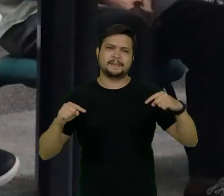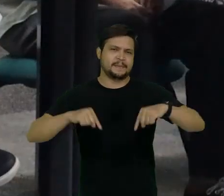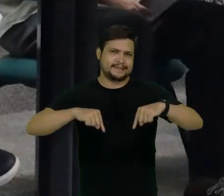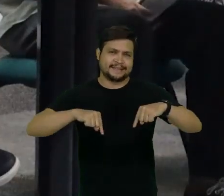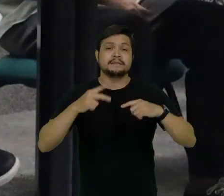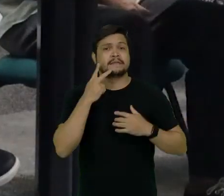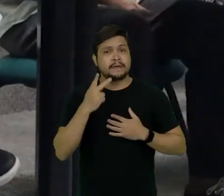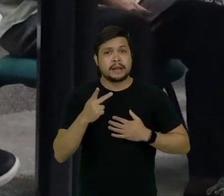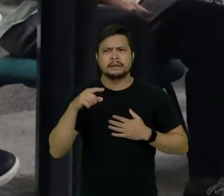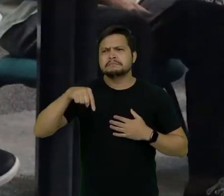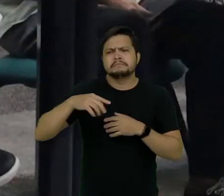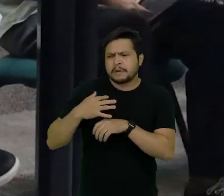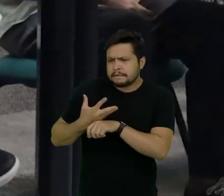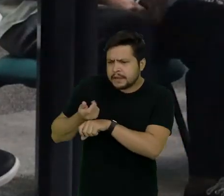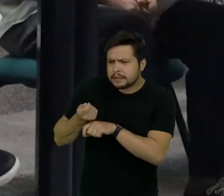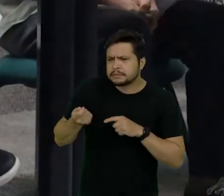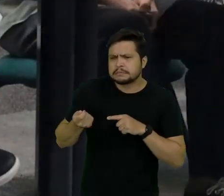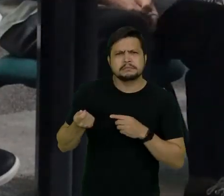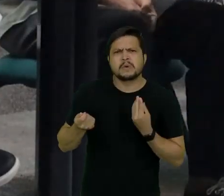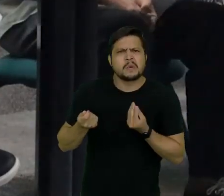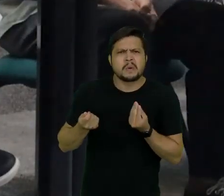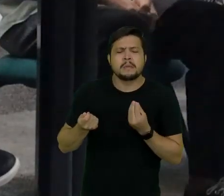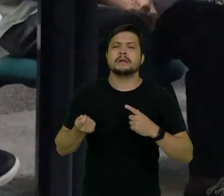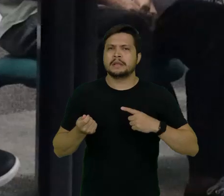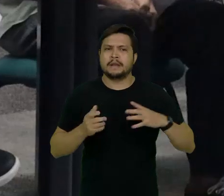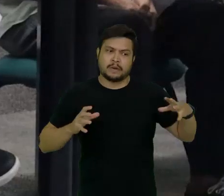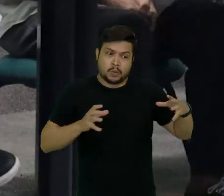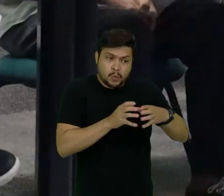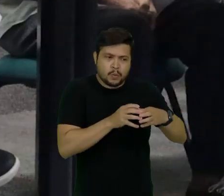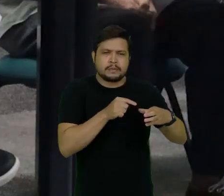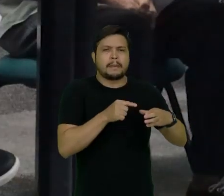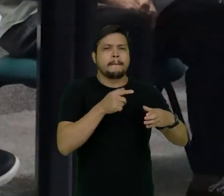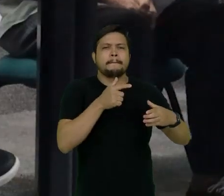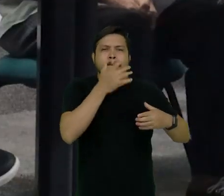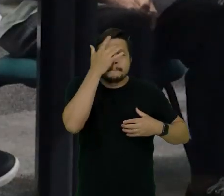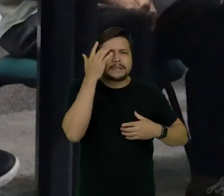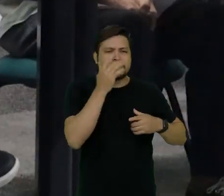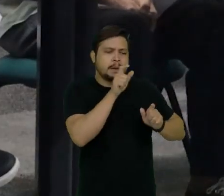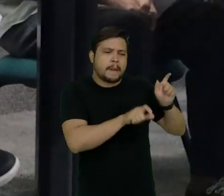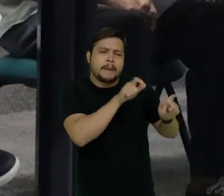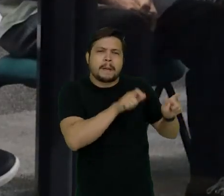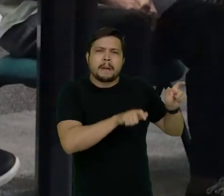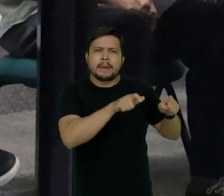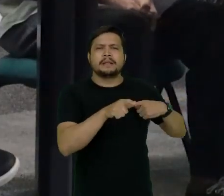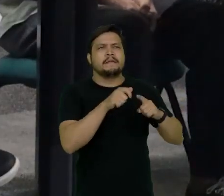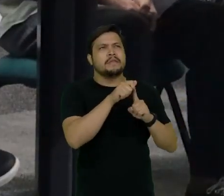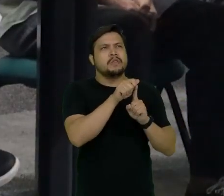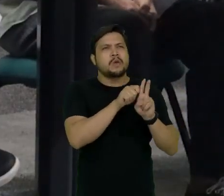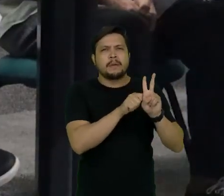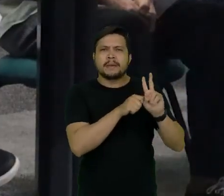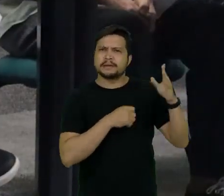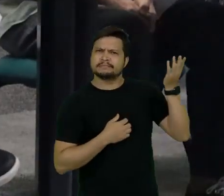que a realização desse evento, né, foi um conjunto de pessoas. Há uns mais de 2